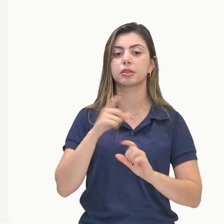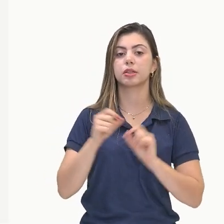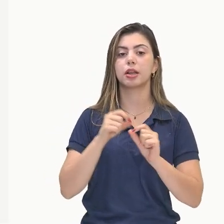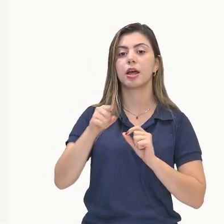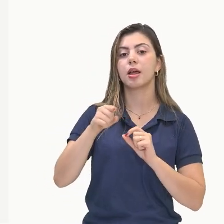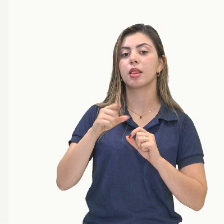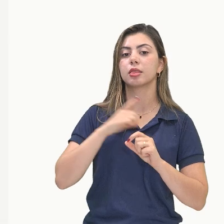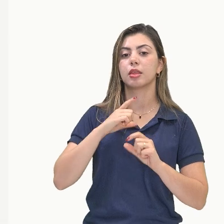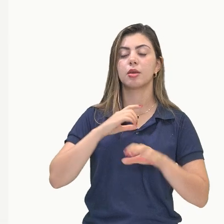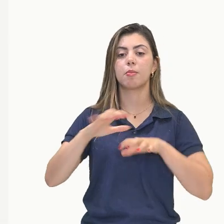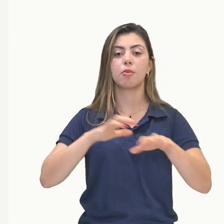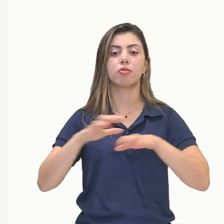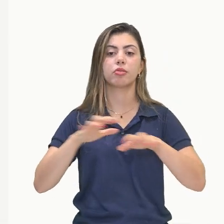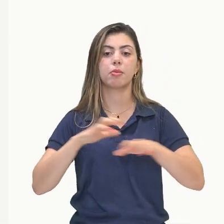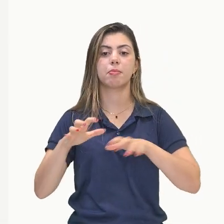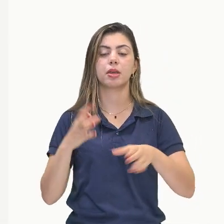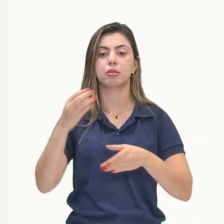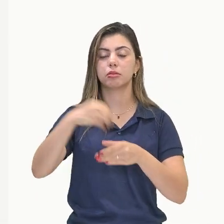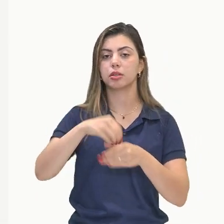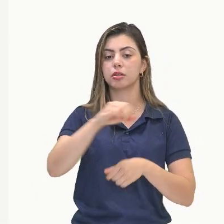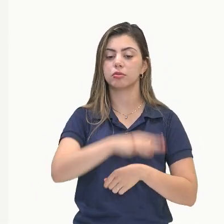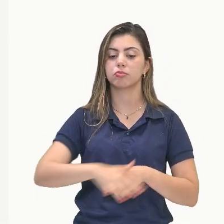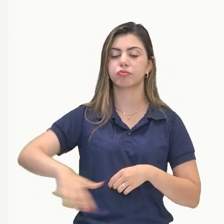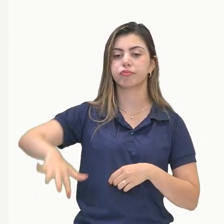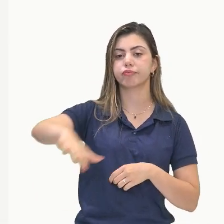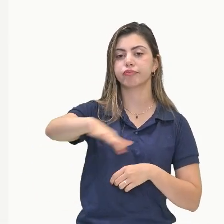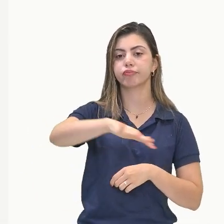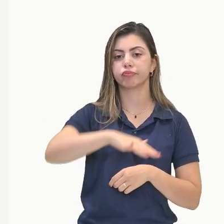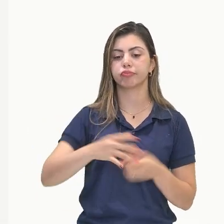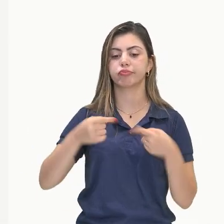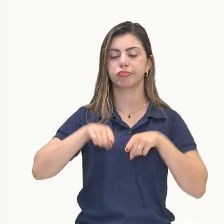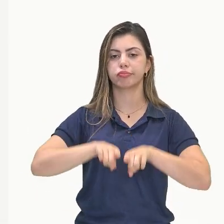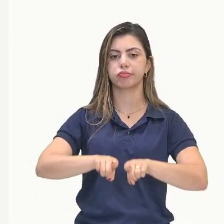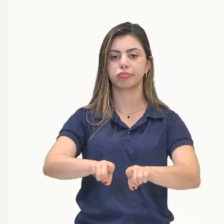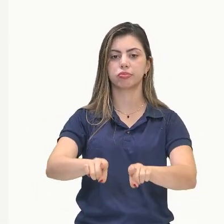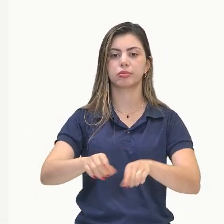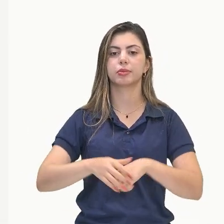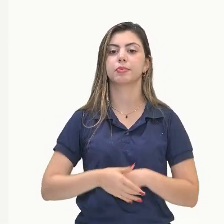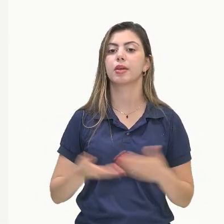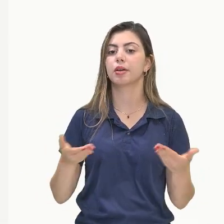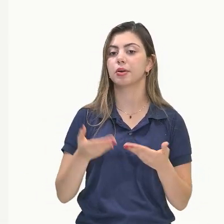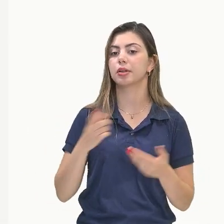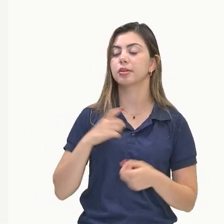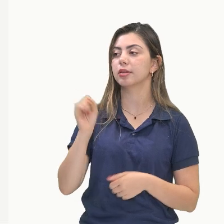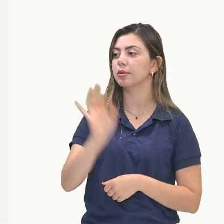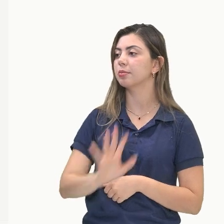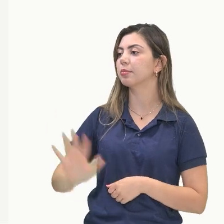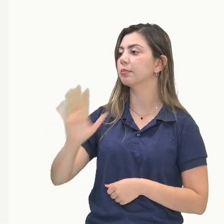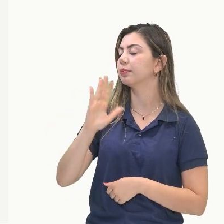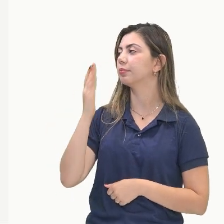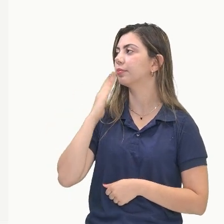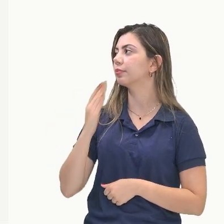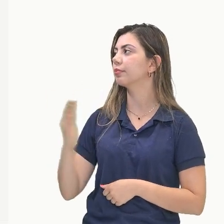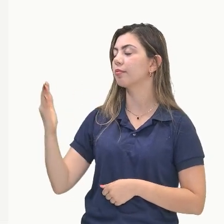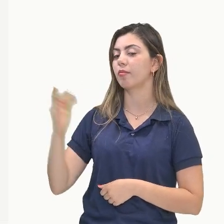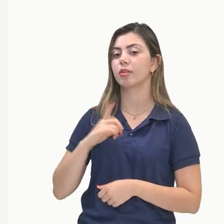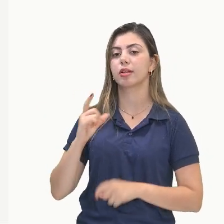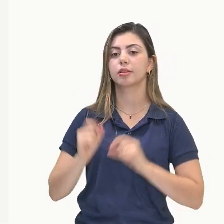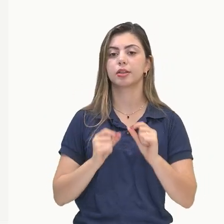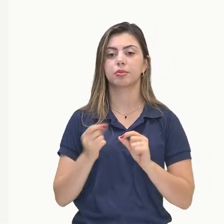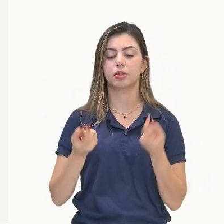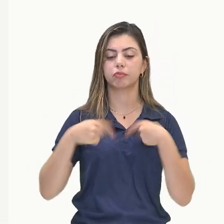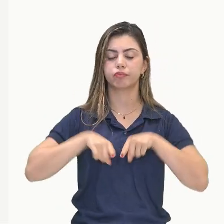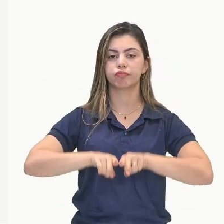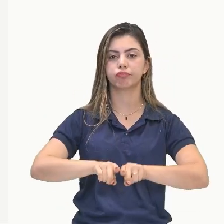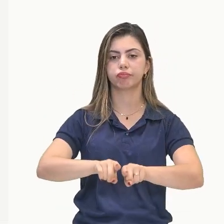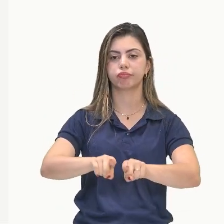movimento no interior de um campo magnético uniforme. Então aí nós temos uma figura onde nós temos aqui um campo magnético uniforme, né,